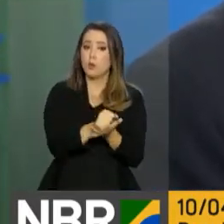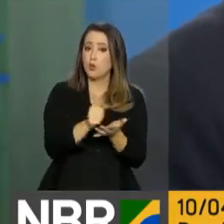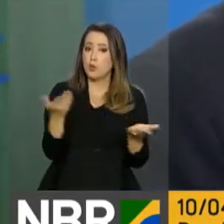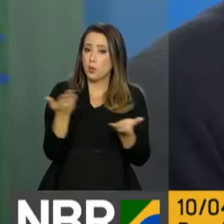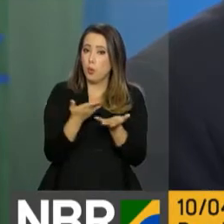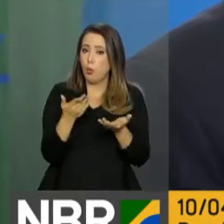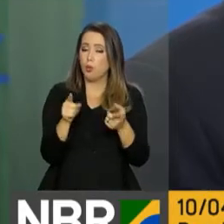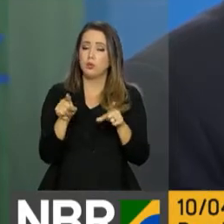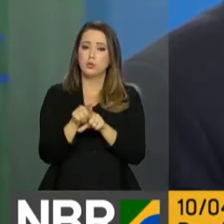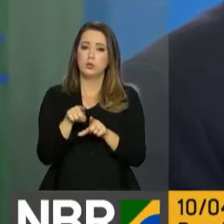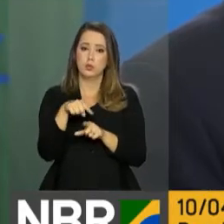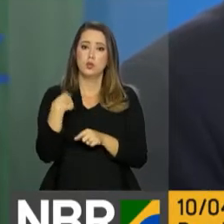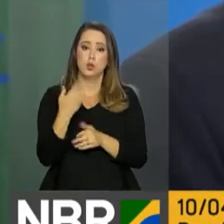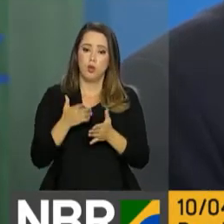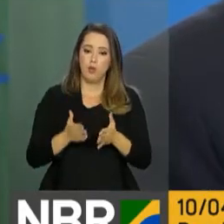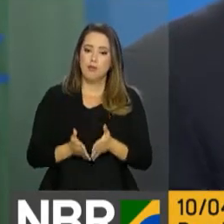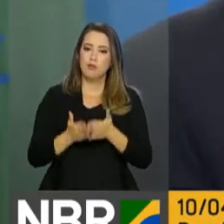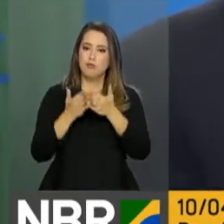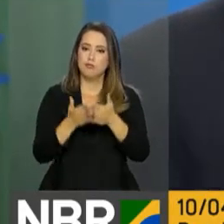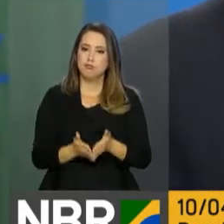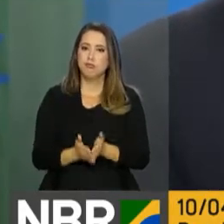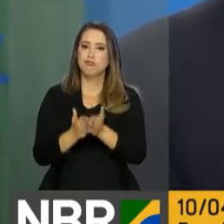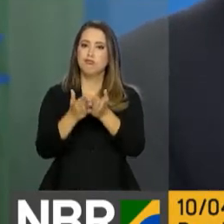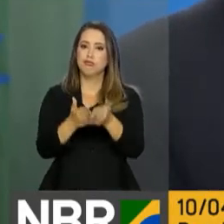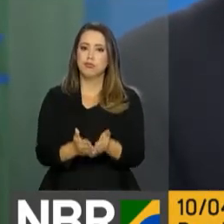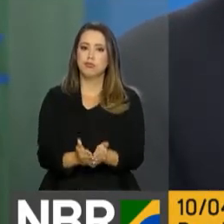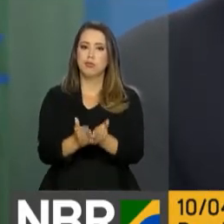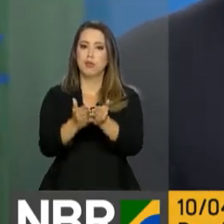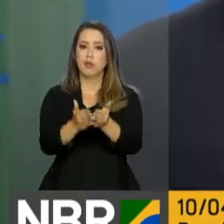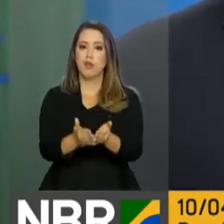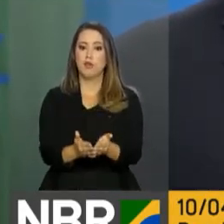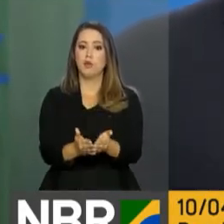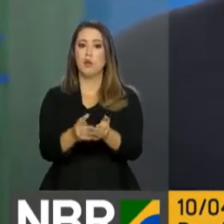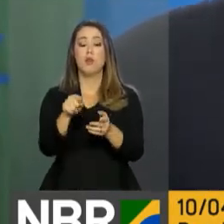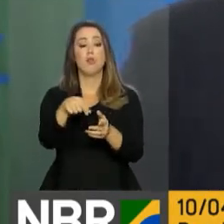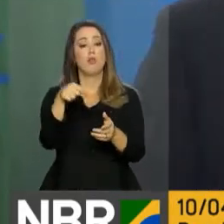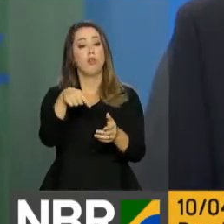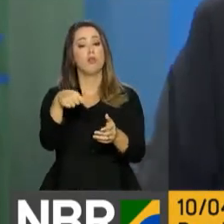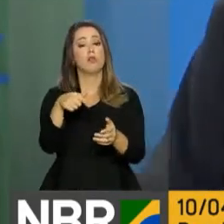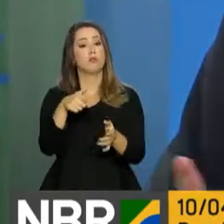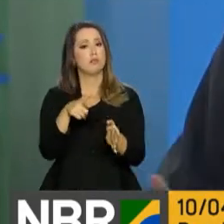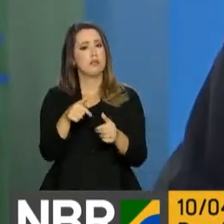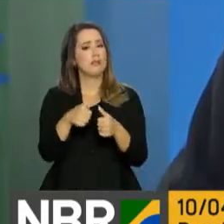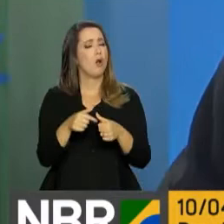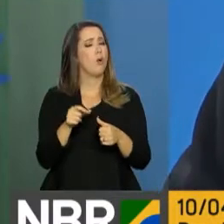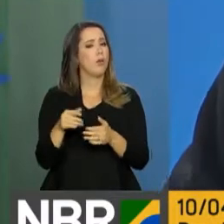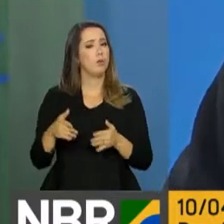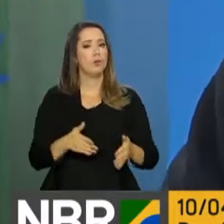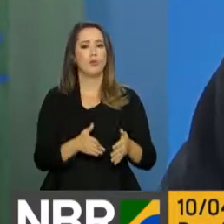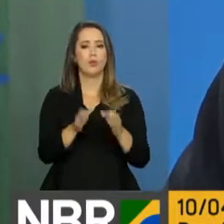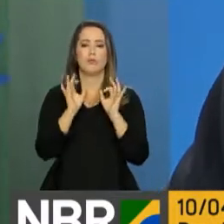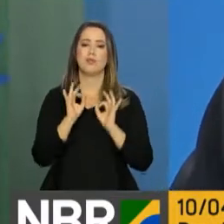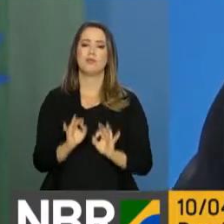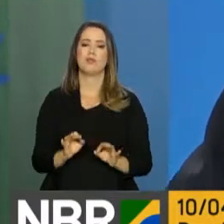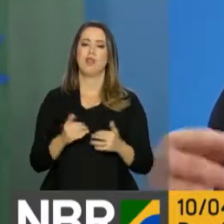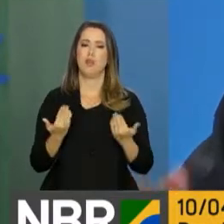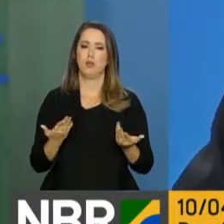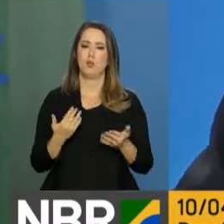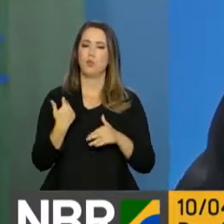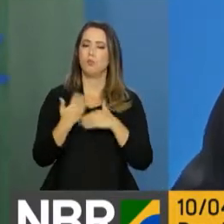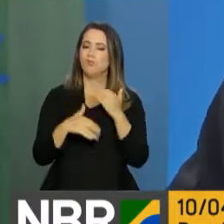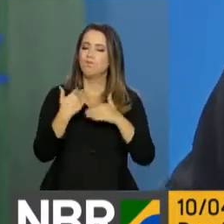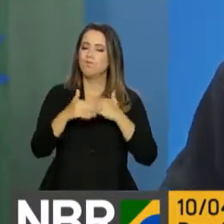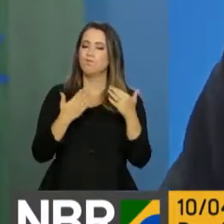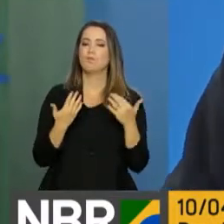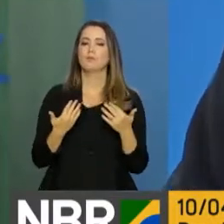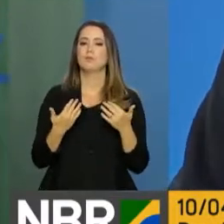nós todos pusemos no rumo certo, que é o rumo, para dizer uma obviedade, do